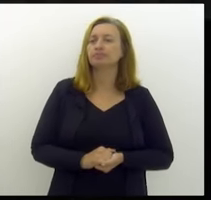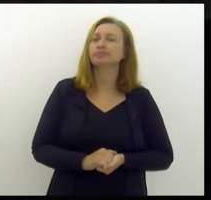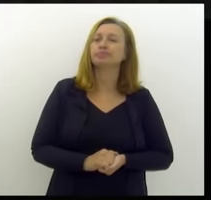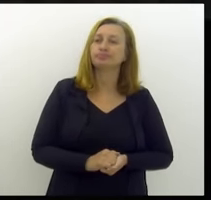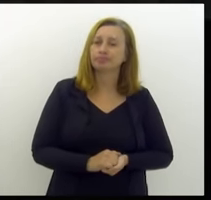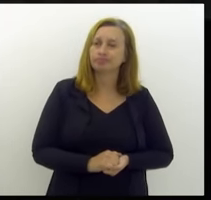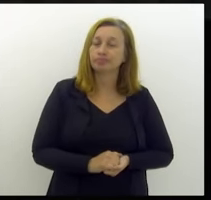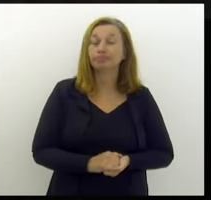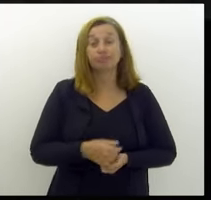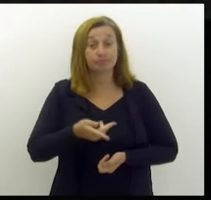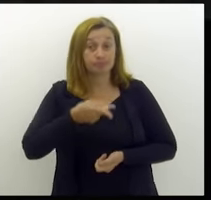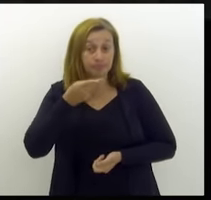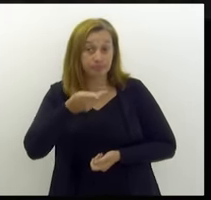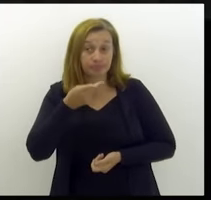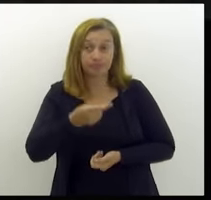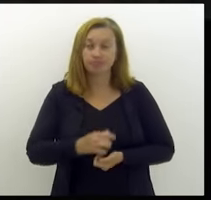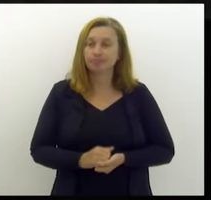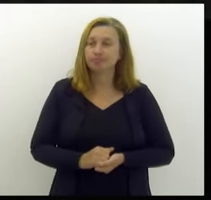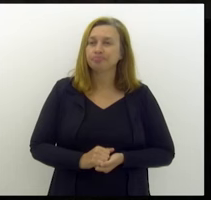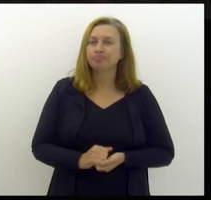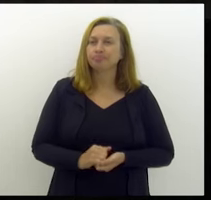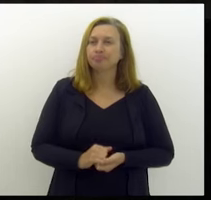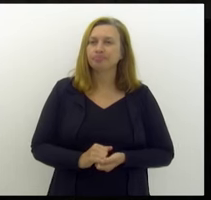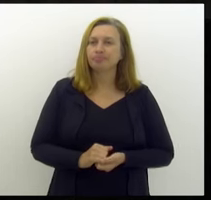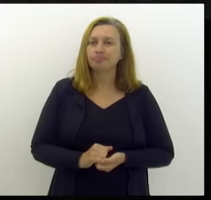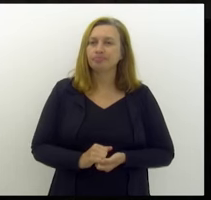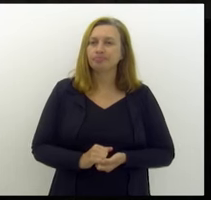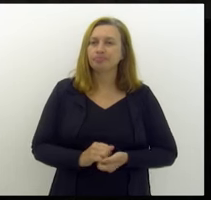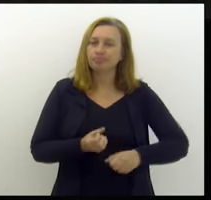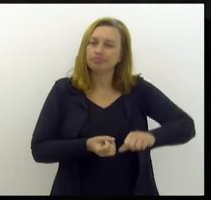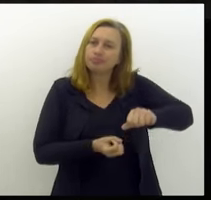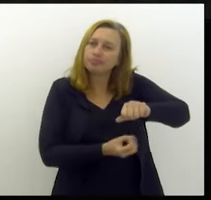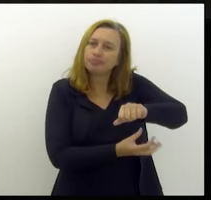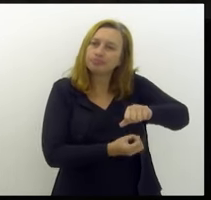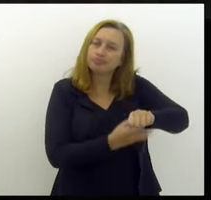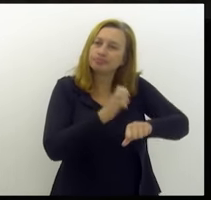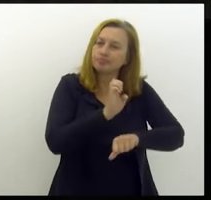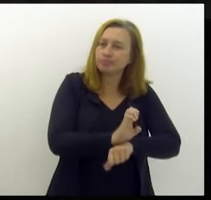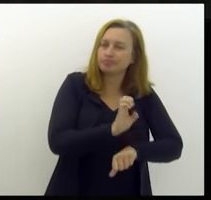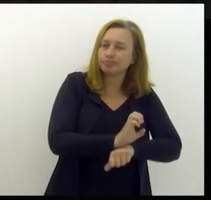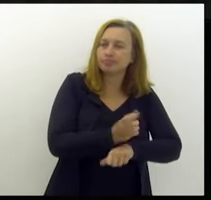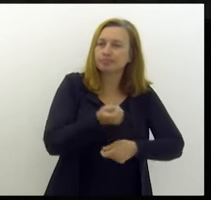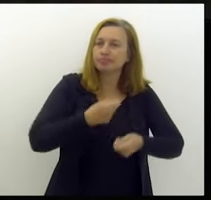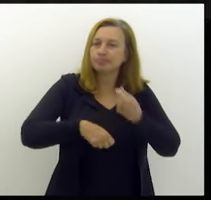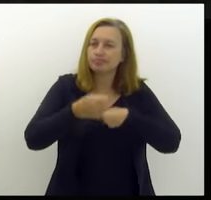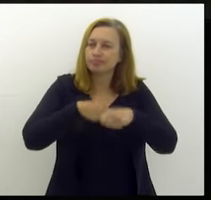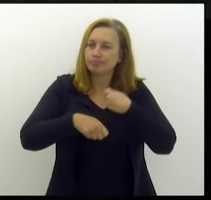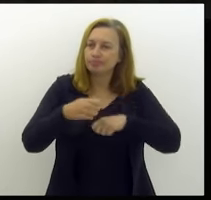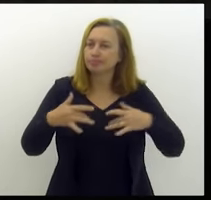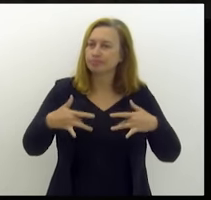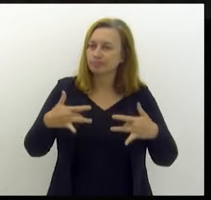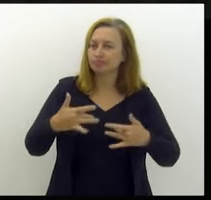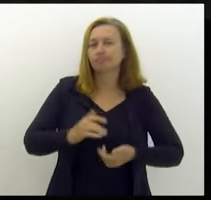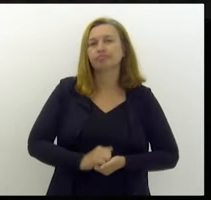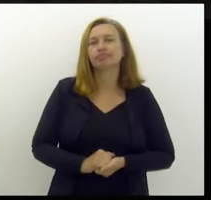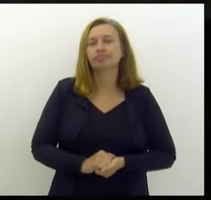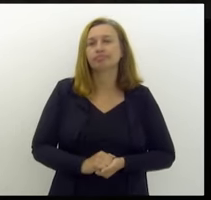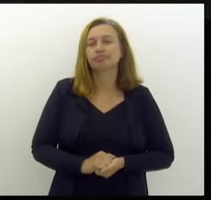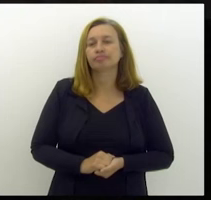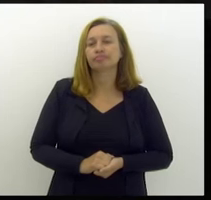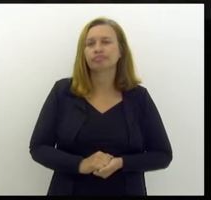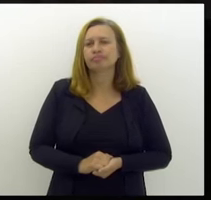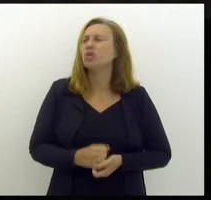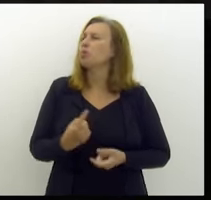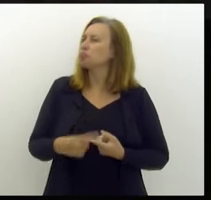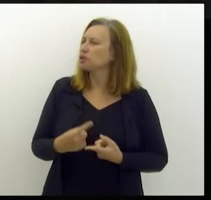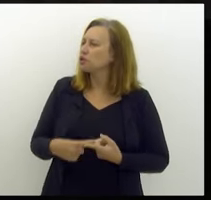também citar esse o fundo Estadual de fomento à economia solidária Por que que